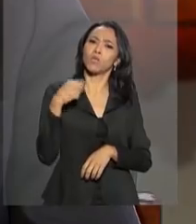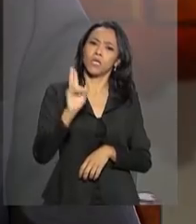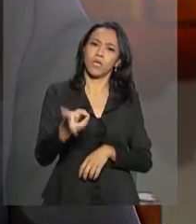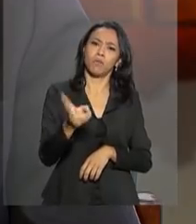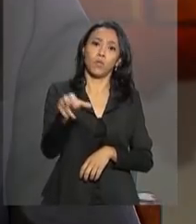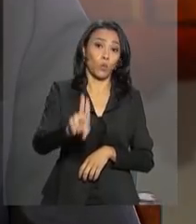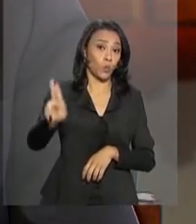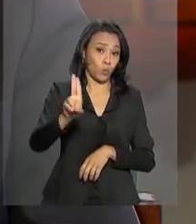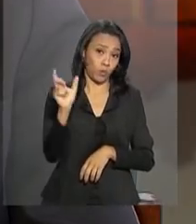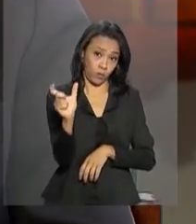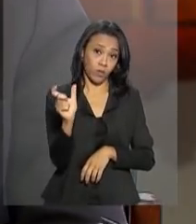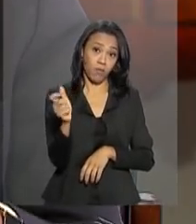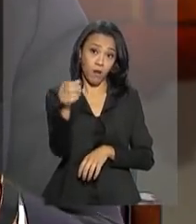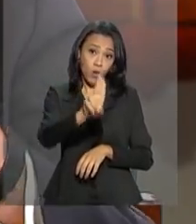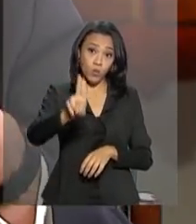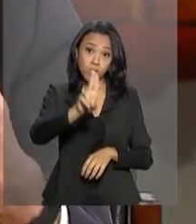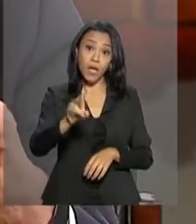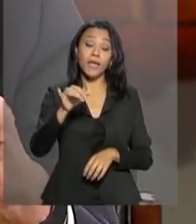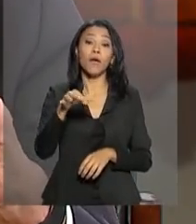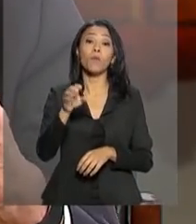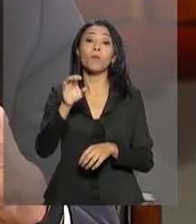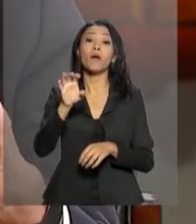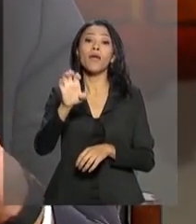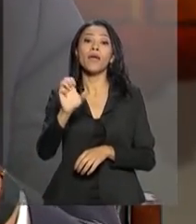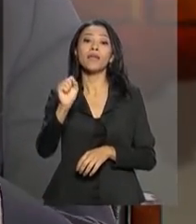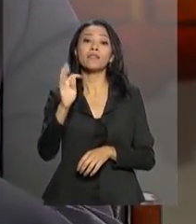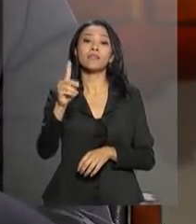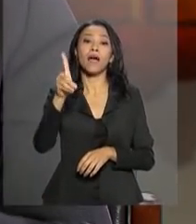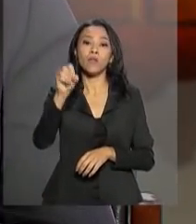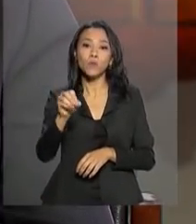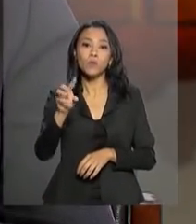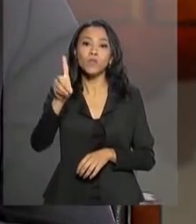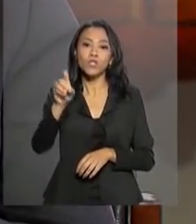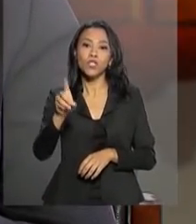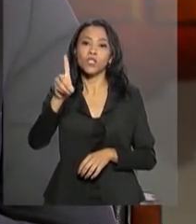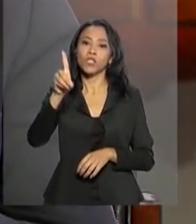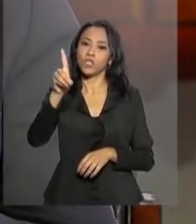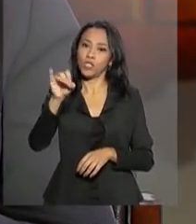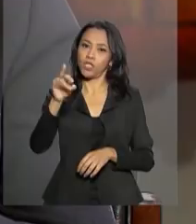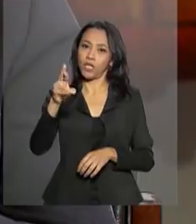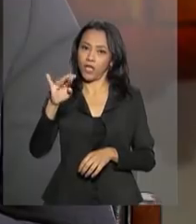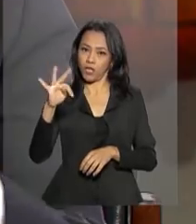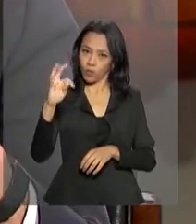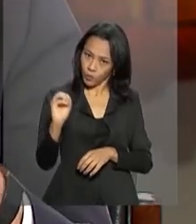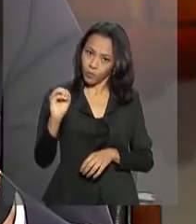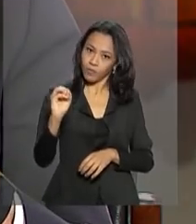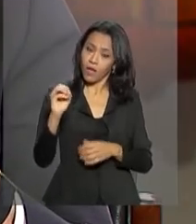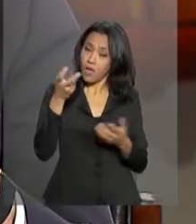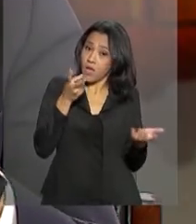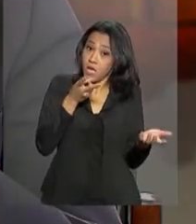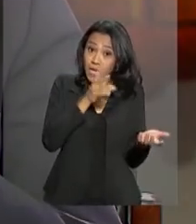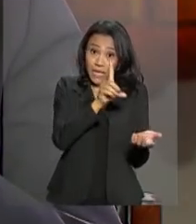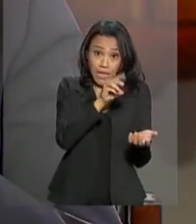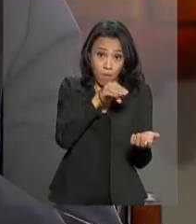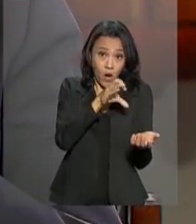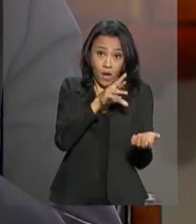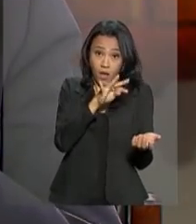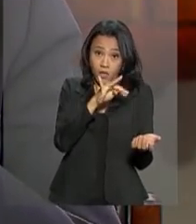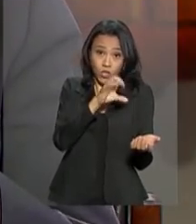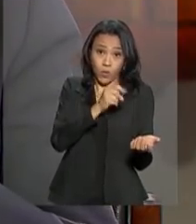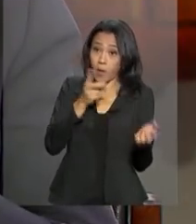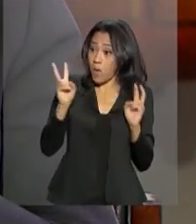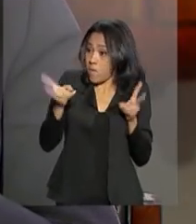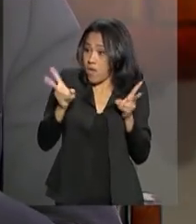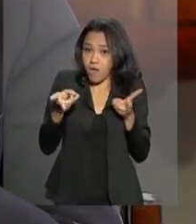para explicar que Estado de Direito e Estado Democrático é a mesma coisa. Mas nós estávamos